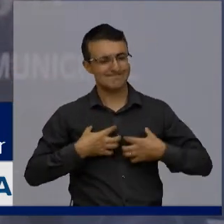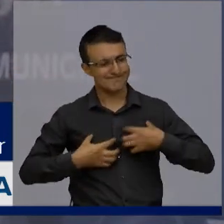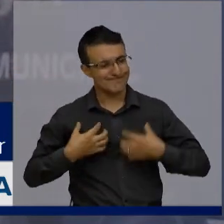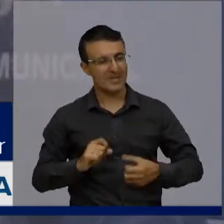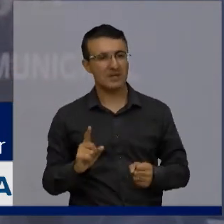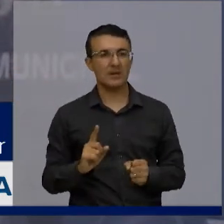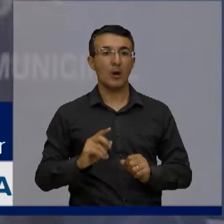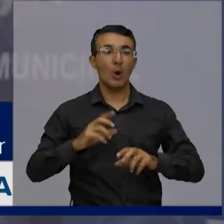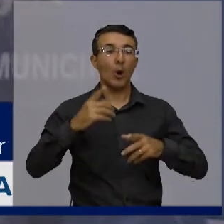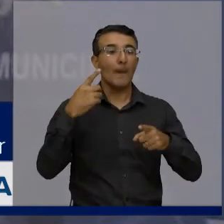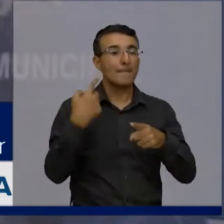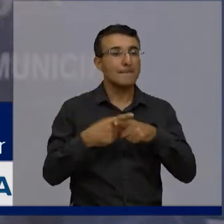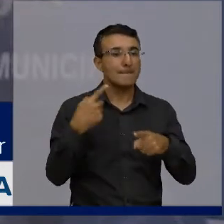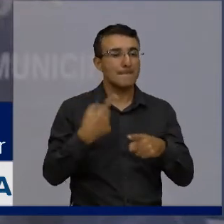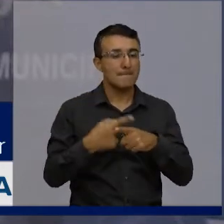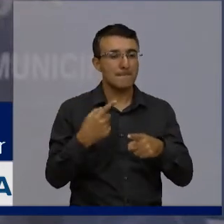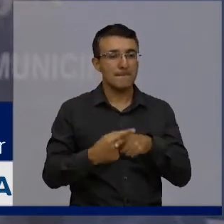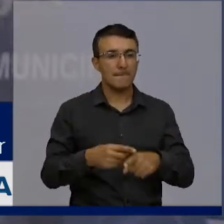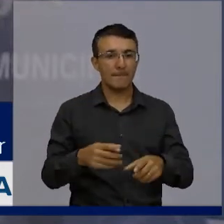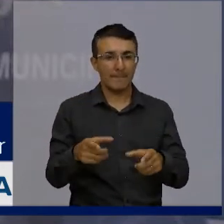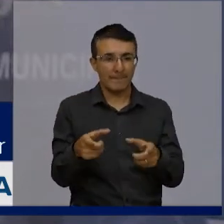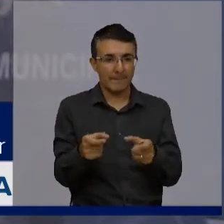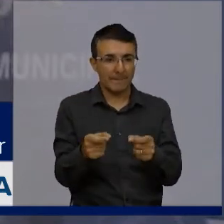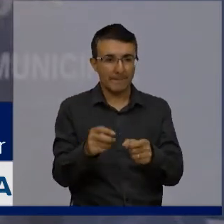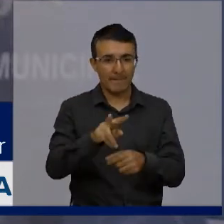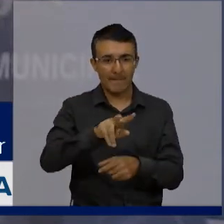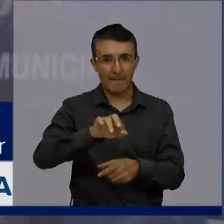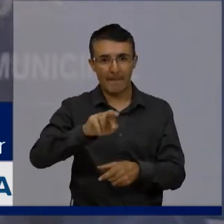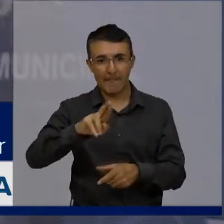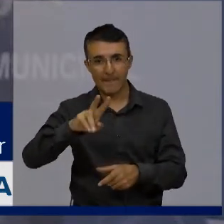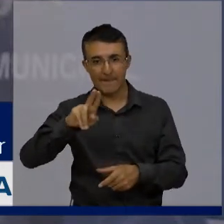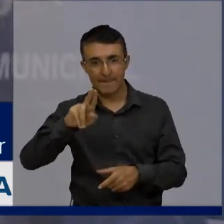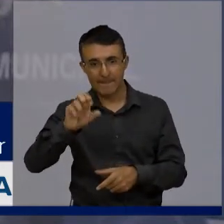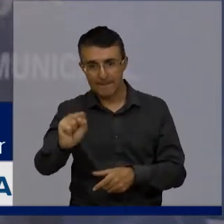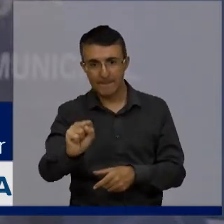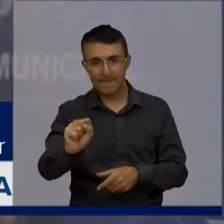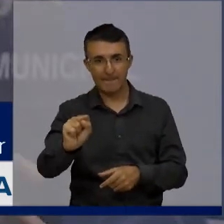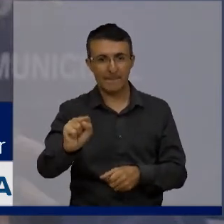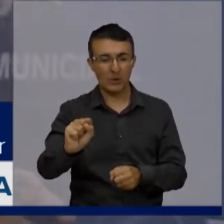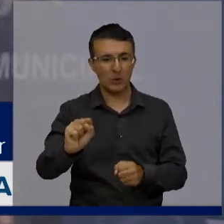mais recentes que atingem o planeta nas últimas décadas, como SARS,